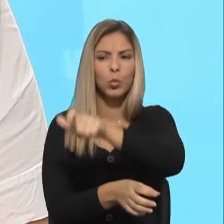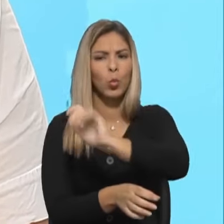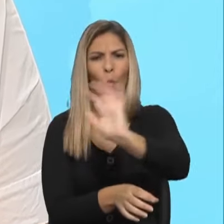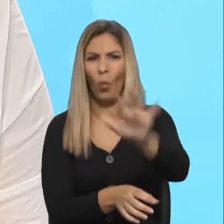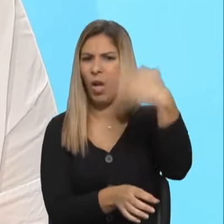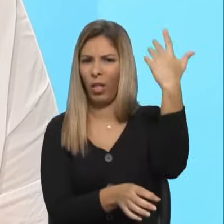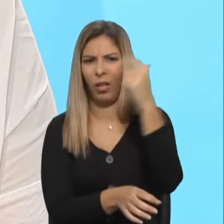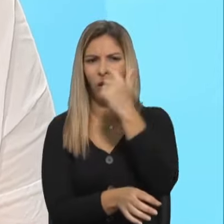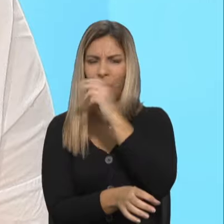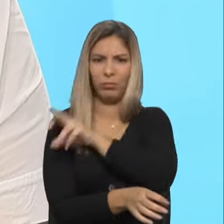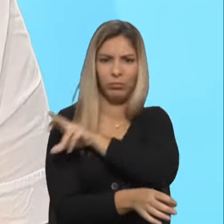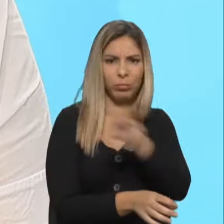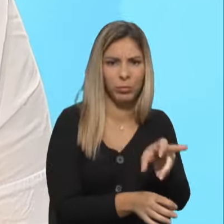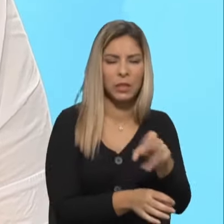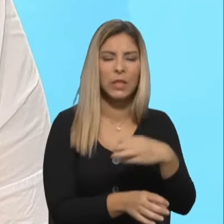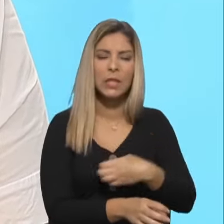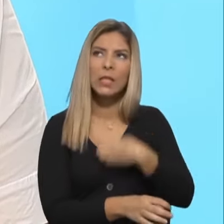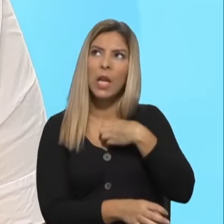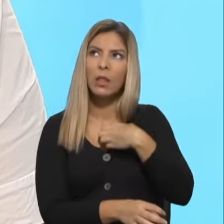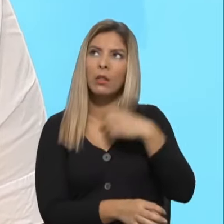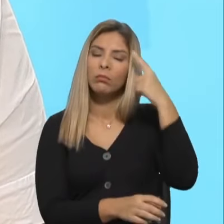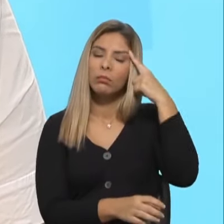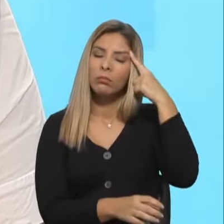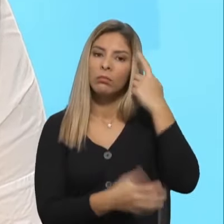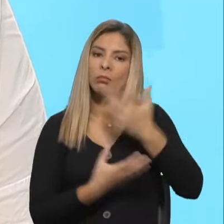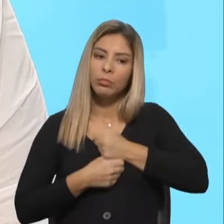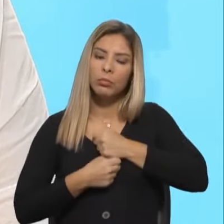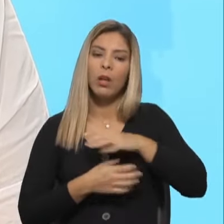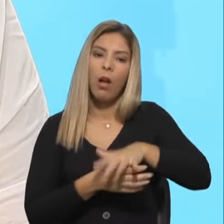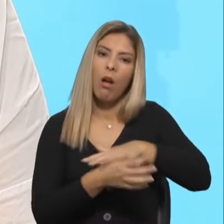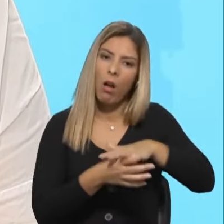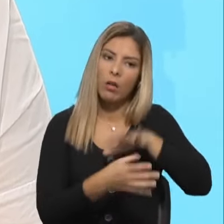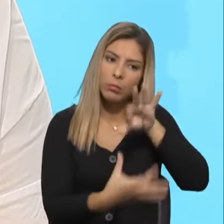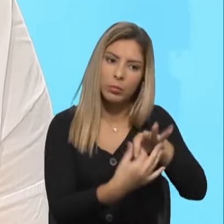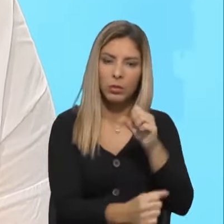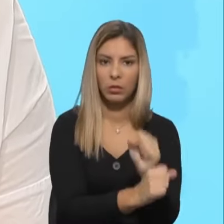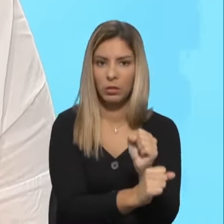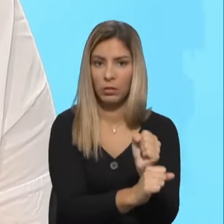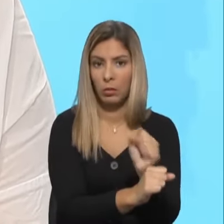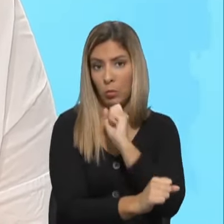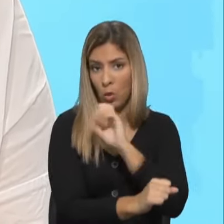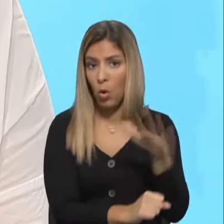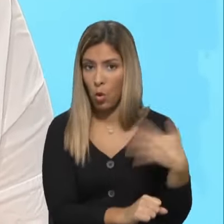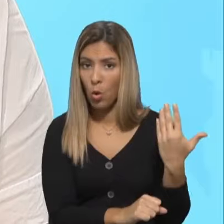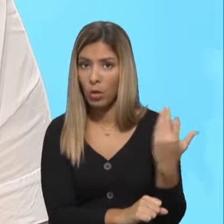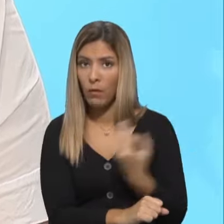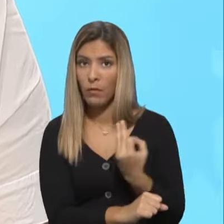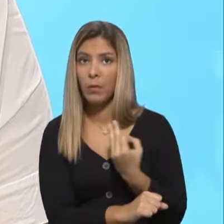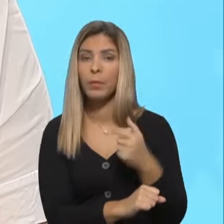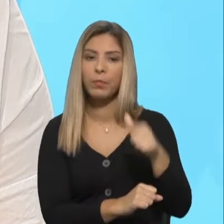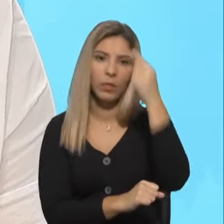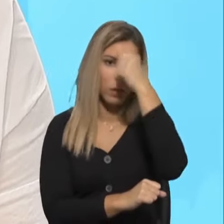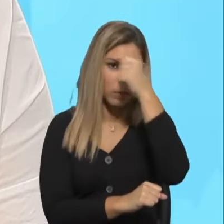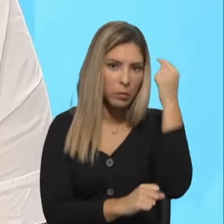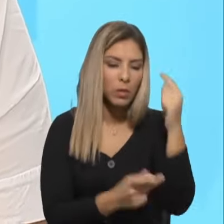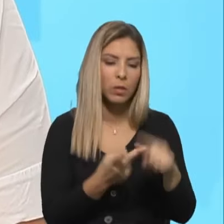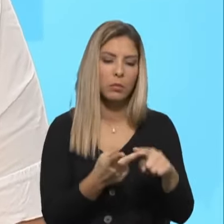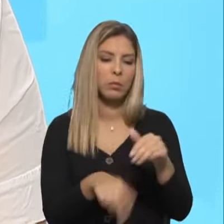hh que sinta que que trabalha com com esta área não é e portanto estamos temos enfermeiros